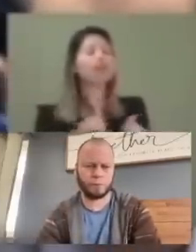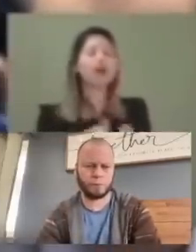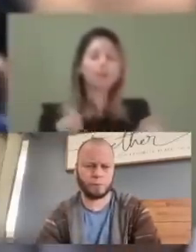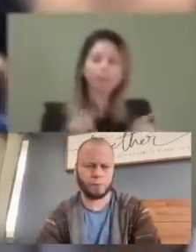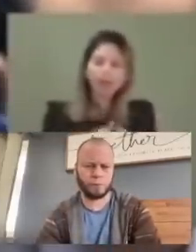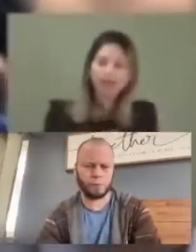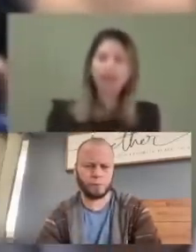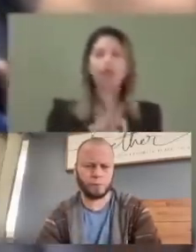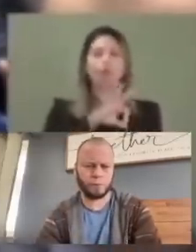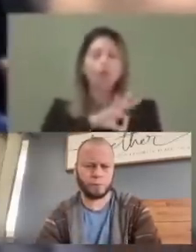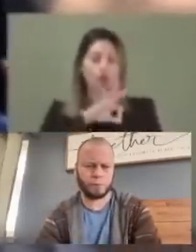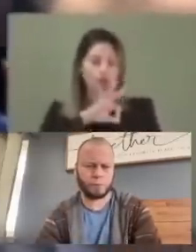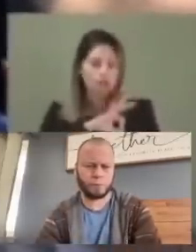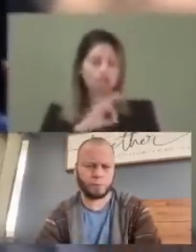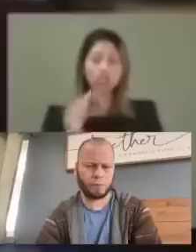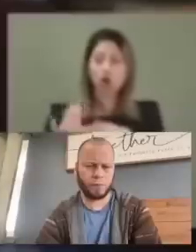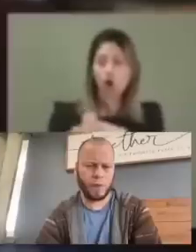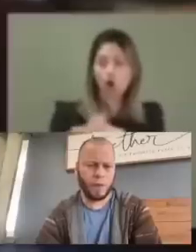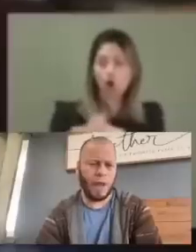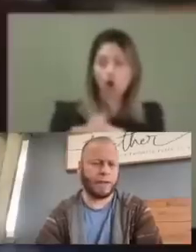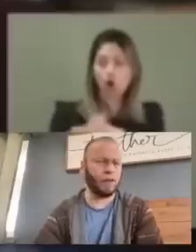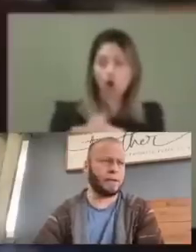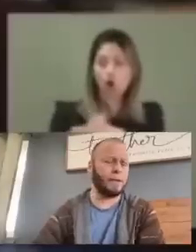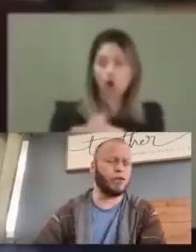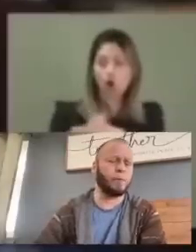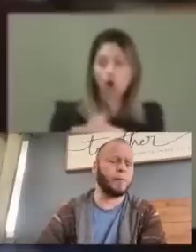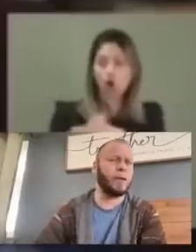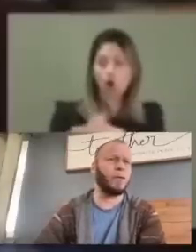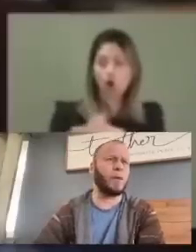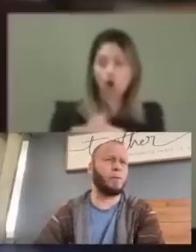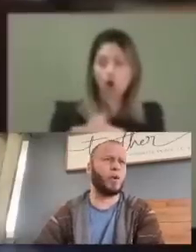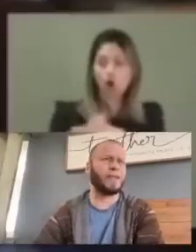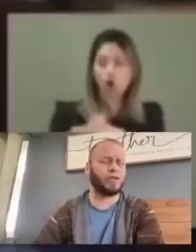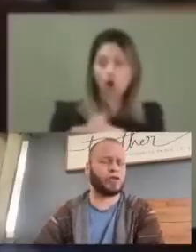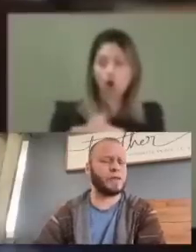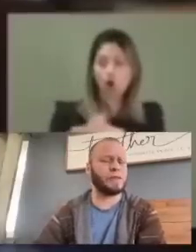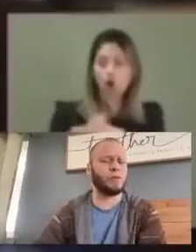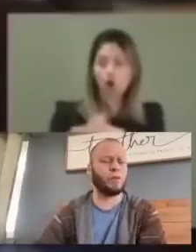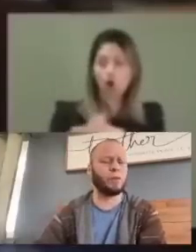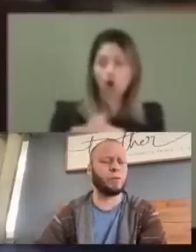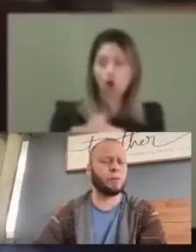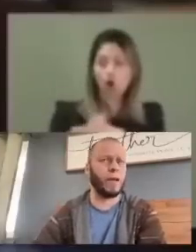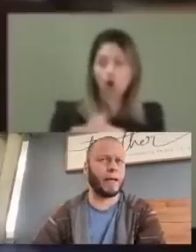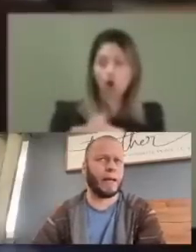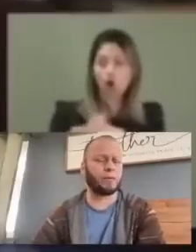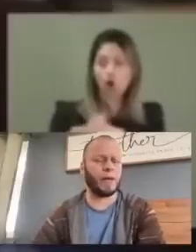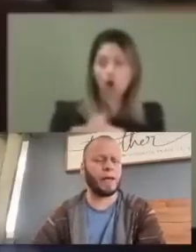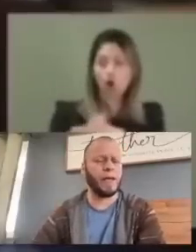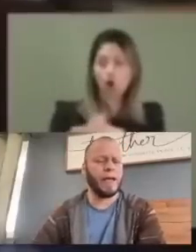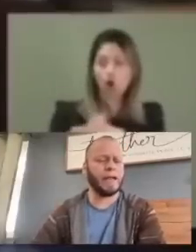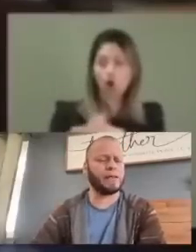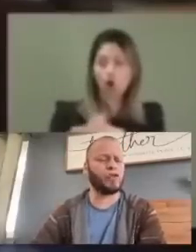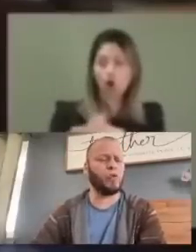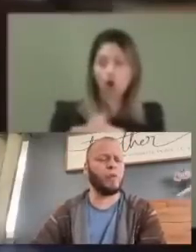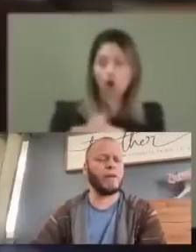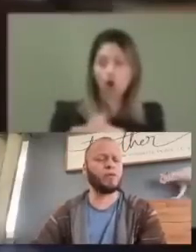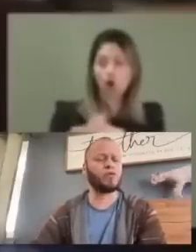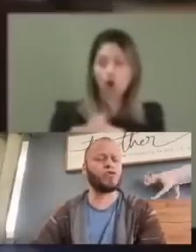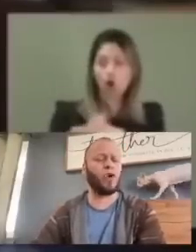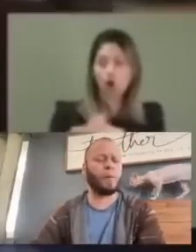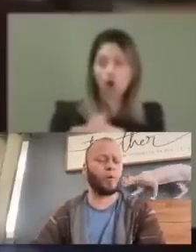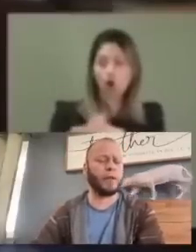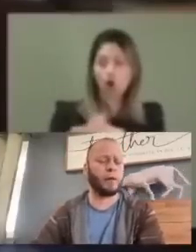Federal foi comunicando o governo federal Aqui nós já temos o primeiro importantíssimo recado né esses